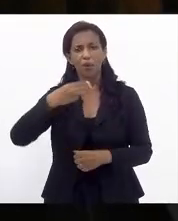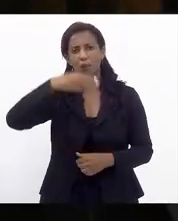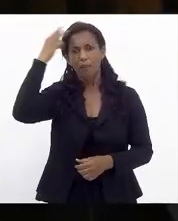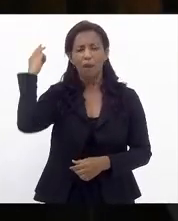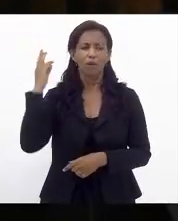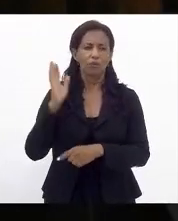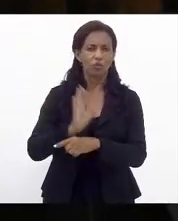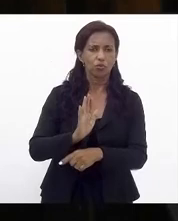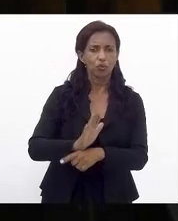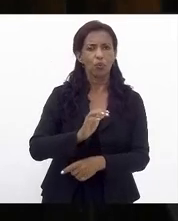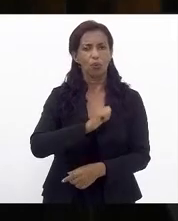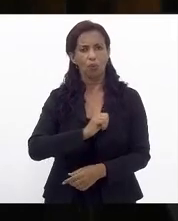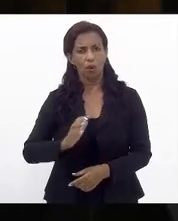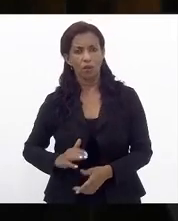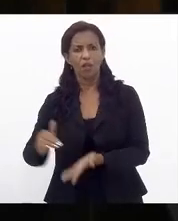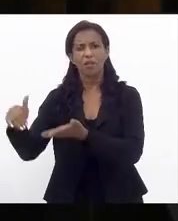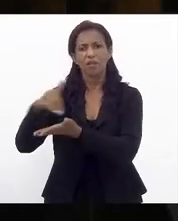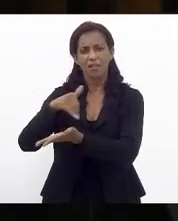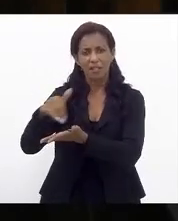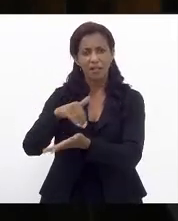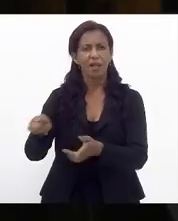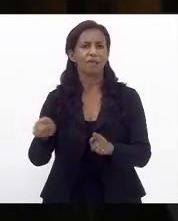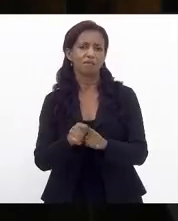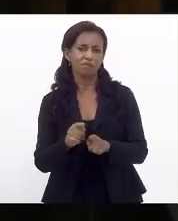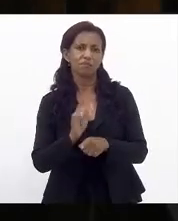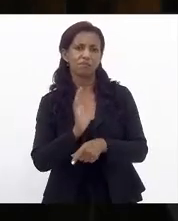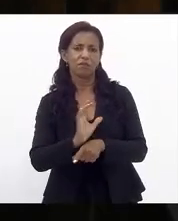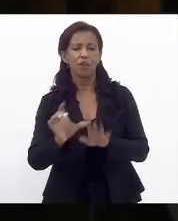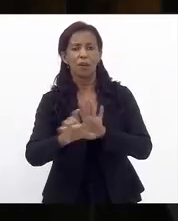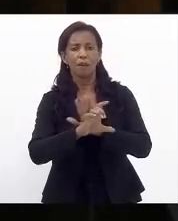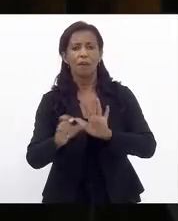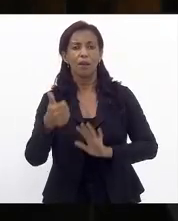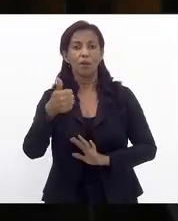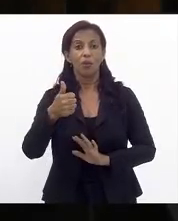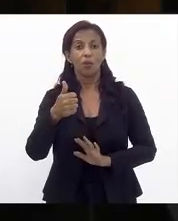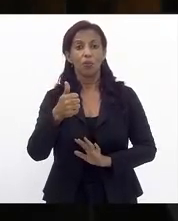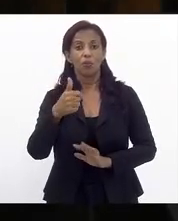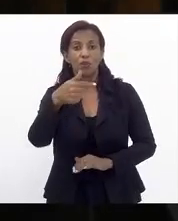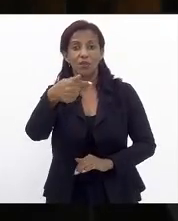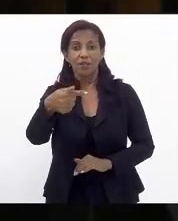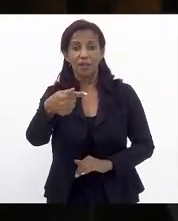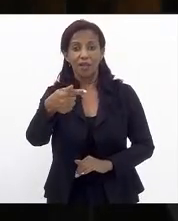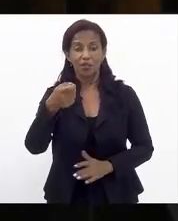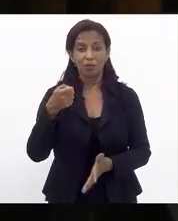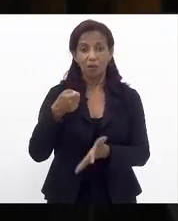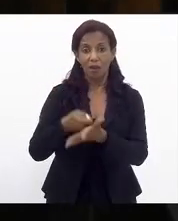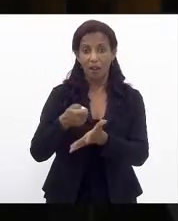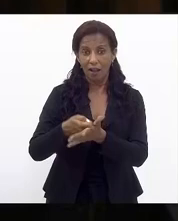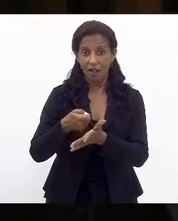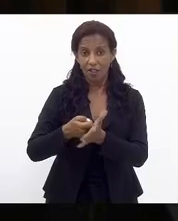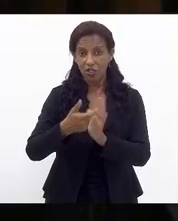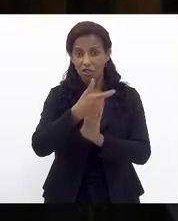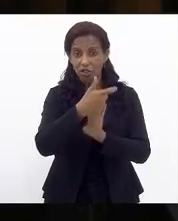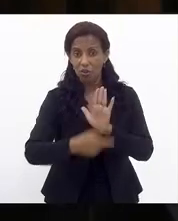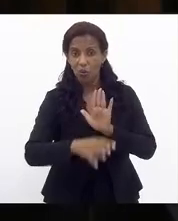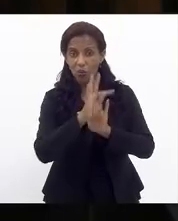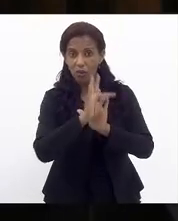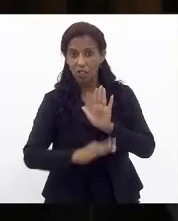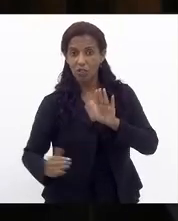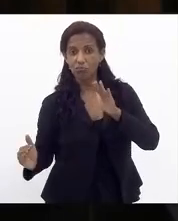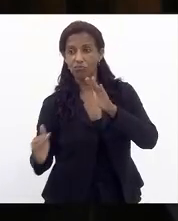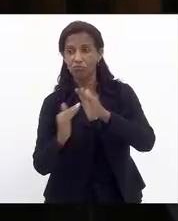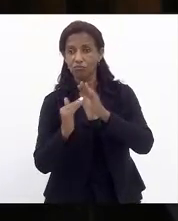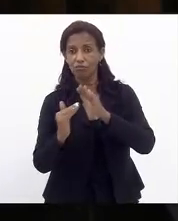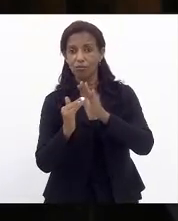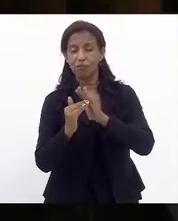Márcio ajudou André ajudou depois secretário Nelson Rocha ajudou seu parágrafo único ao artigo 7º para garantir dente dente o texto aqui do teto de gastos